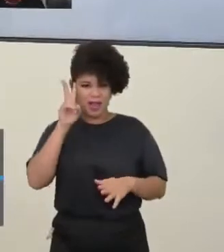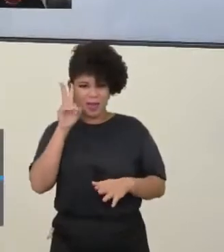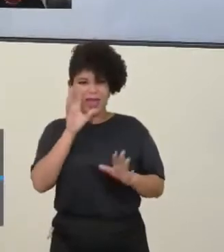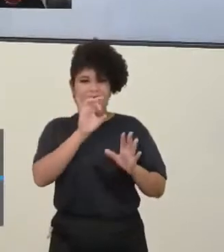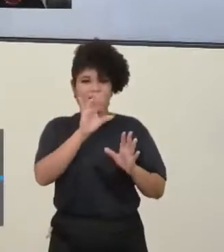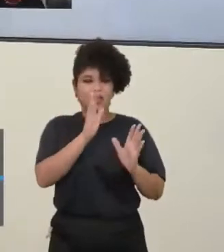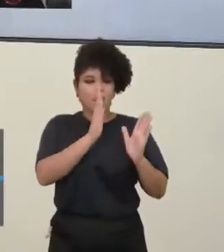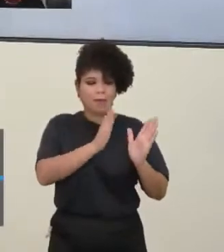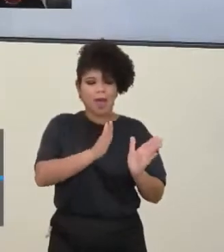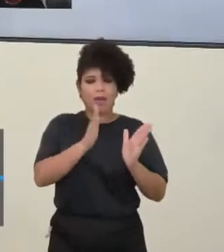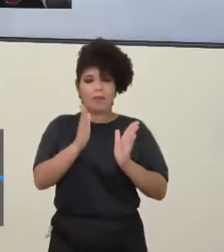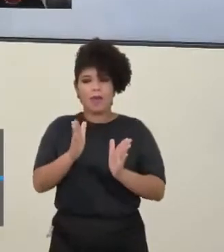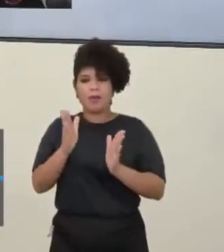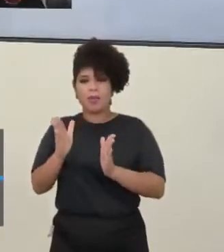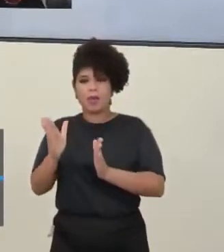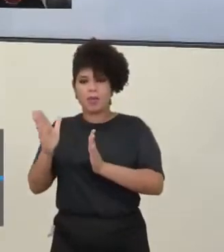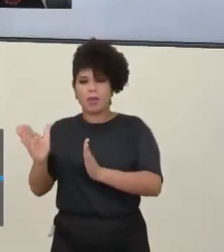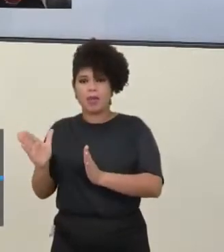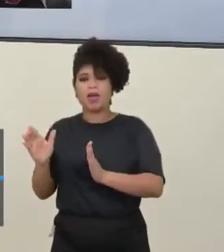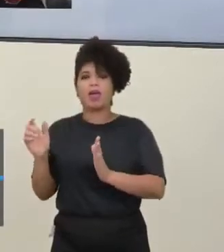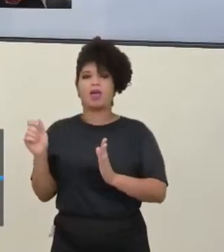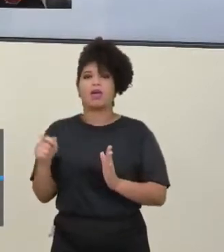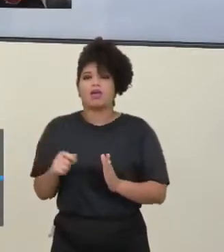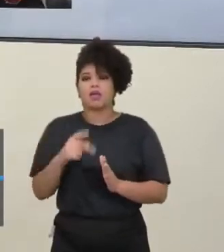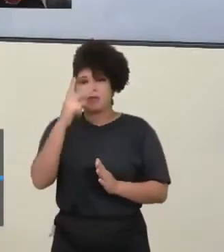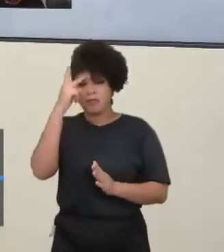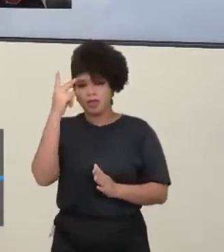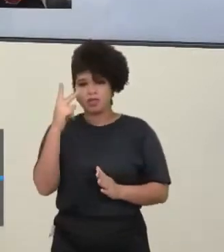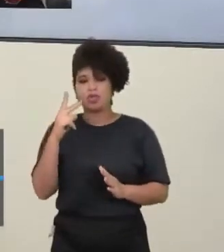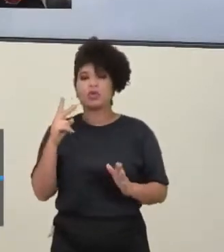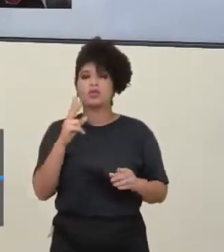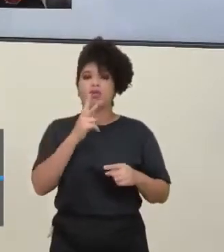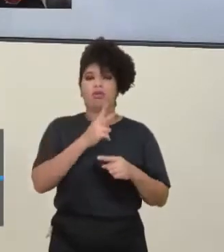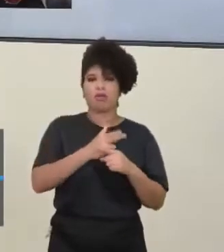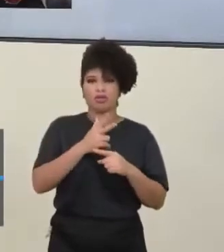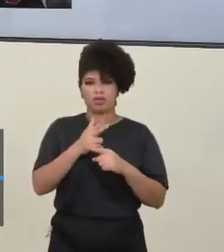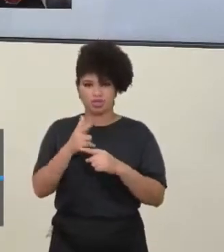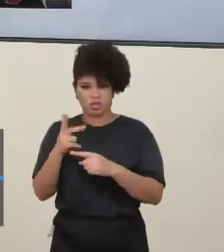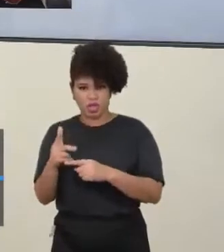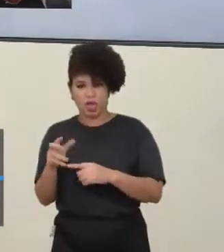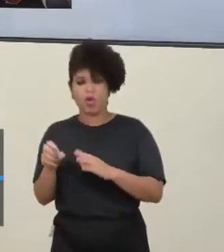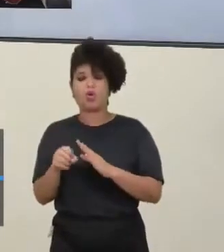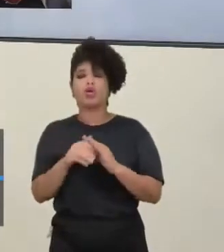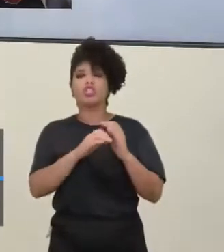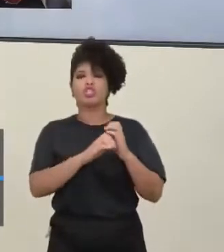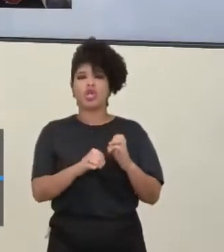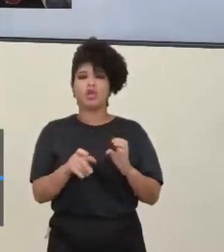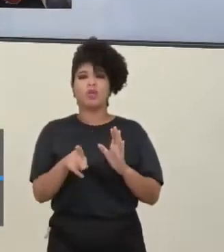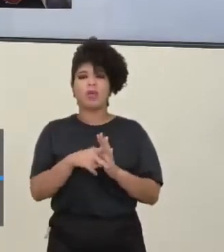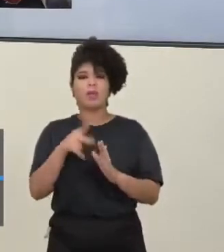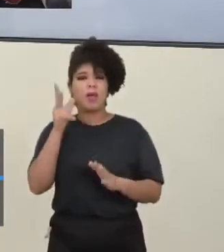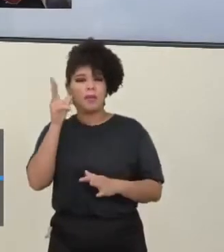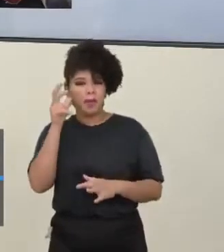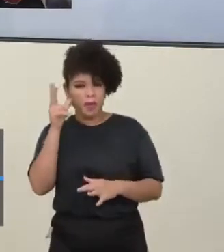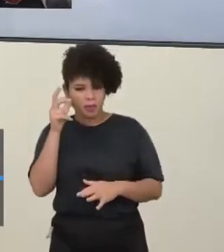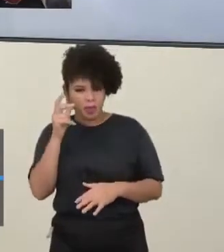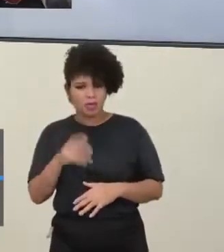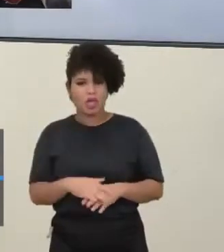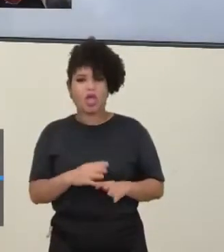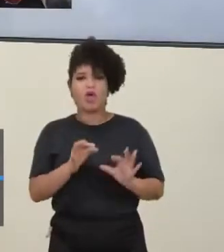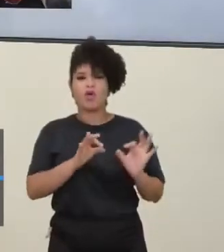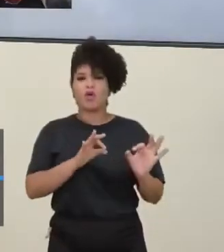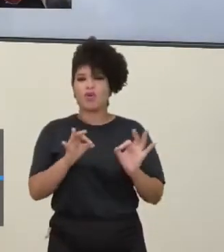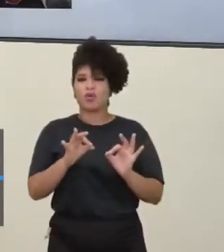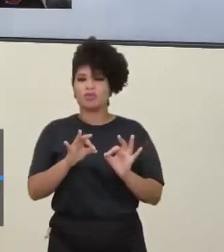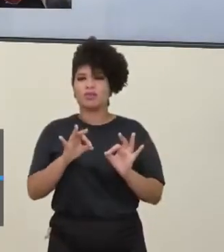sua parte, depois, né, vai o pessoal para a ilha de edição, vai o engenheiro de som, né, para fazer a